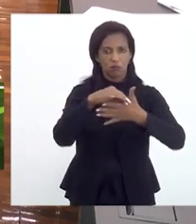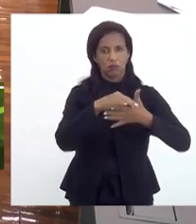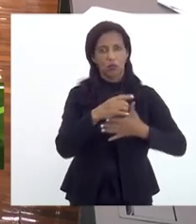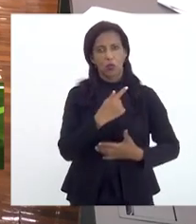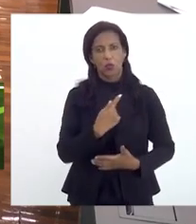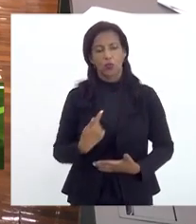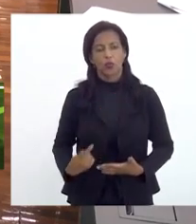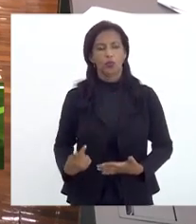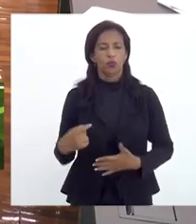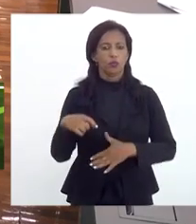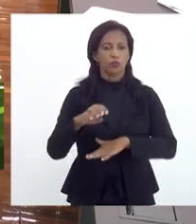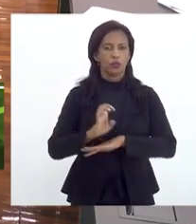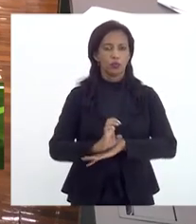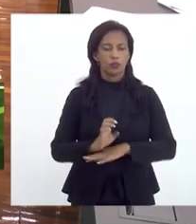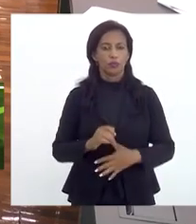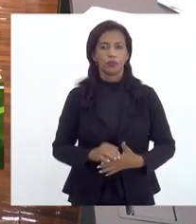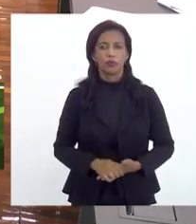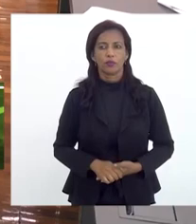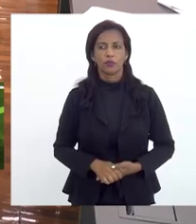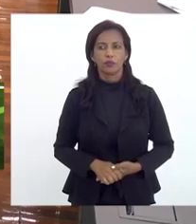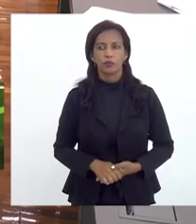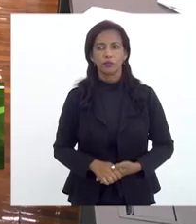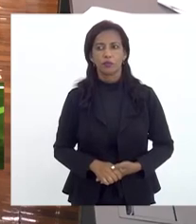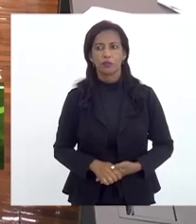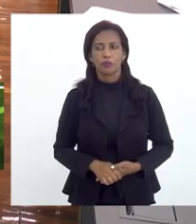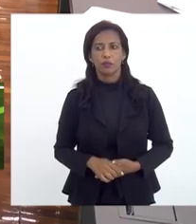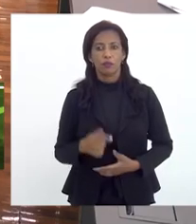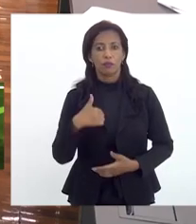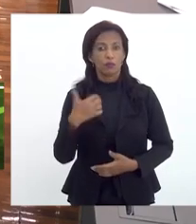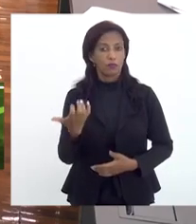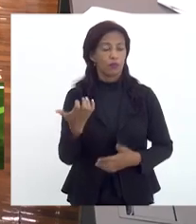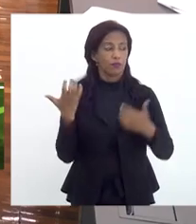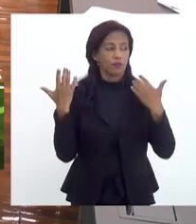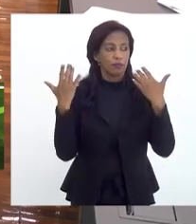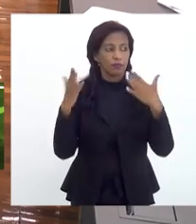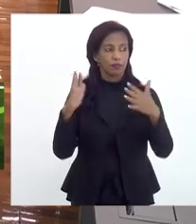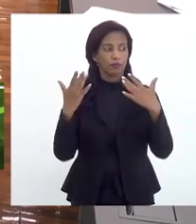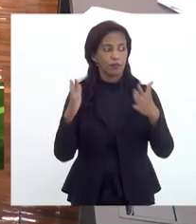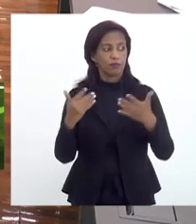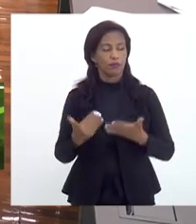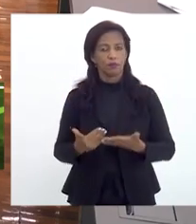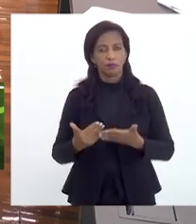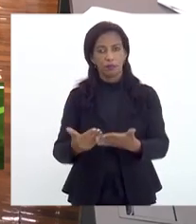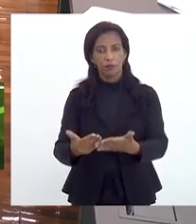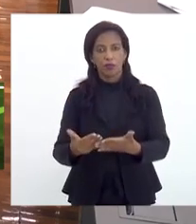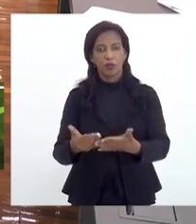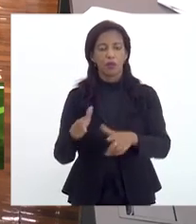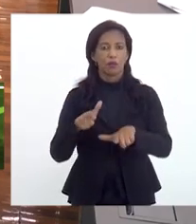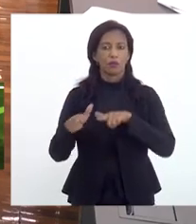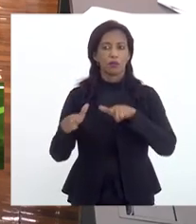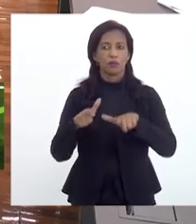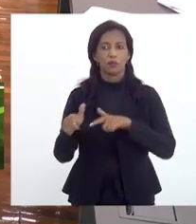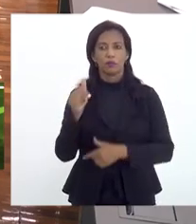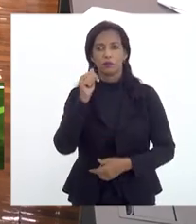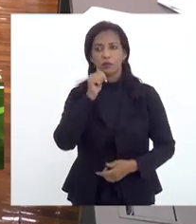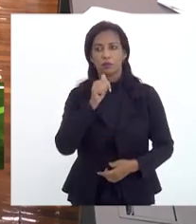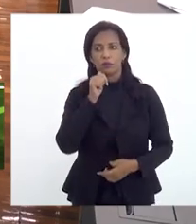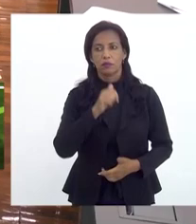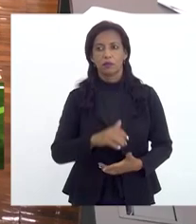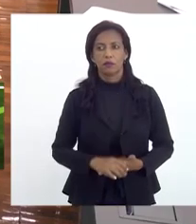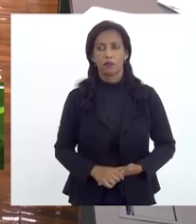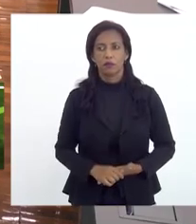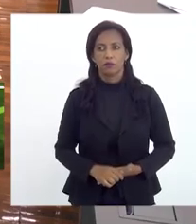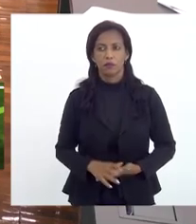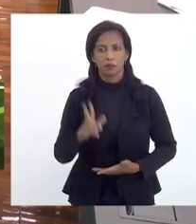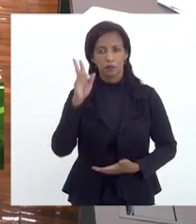governo do estado É... Eu quero parabenizar Inicialmente o trabalho das mulheres Né?